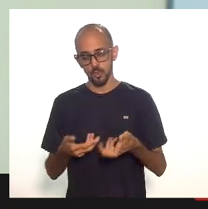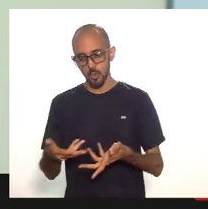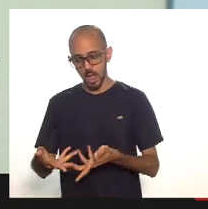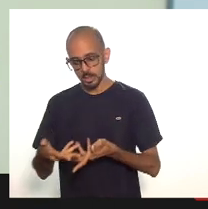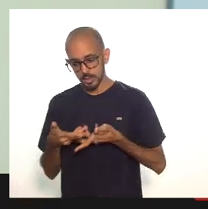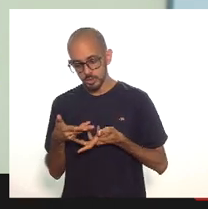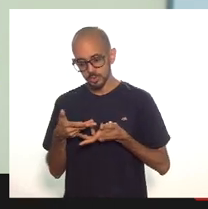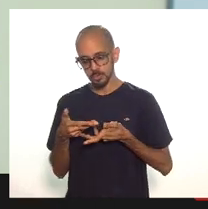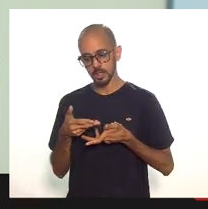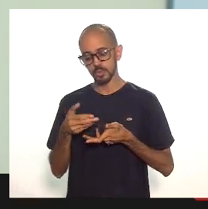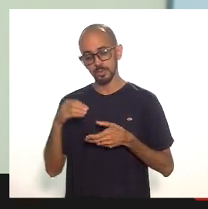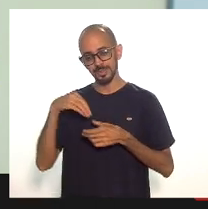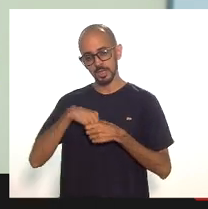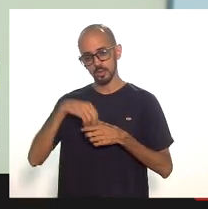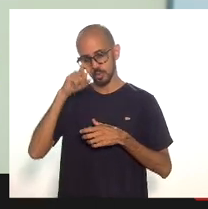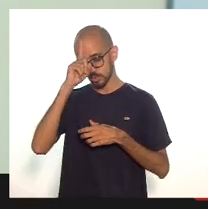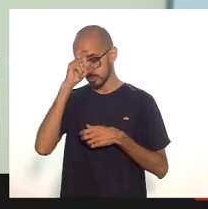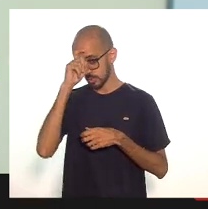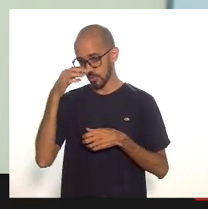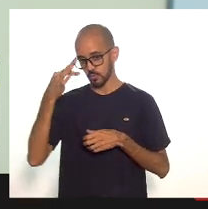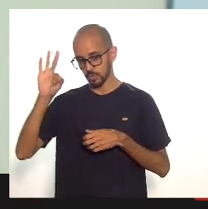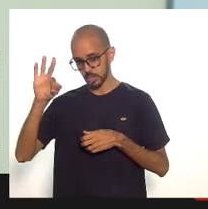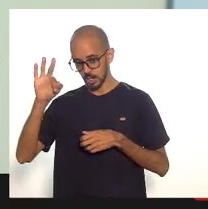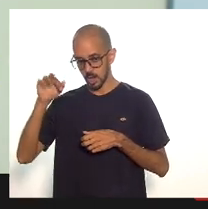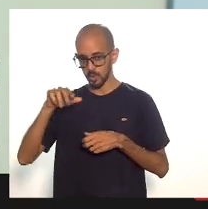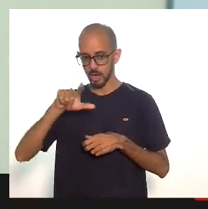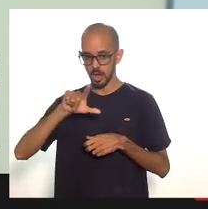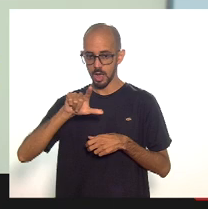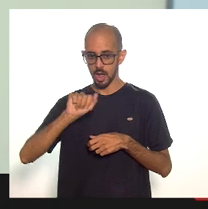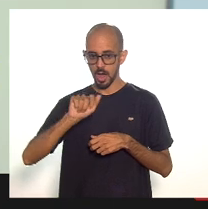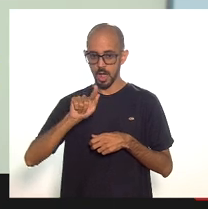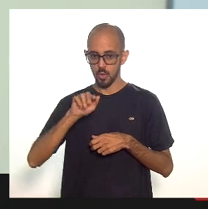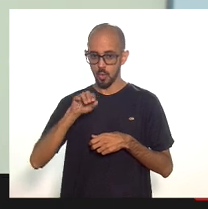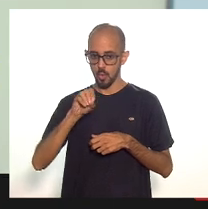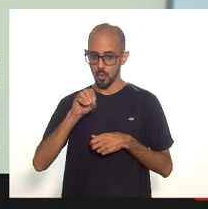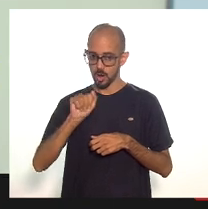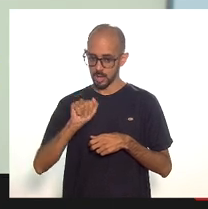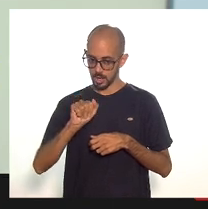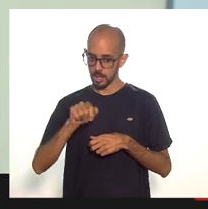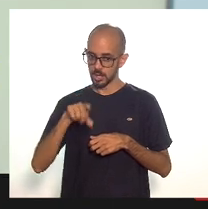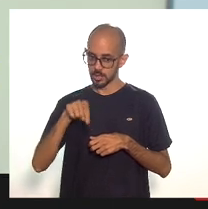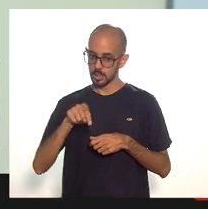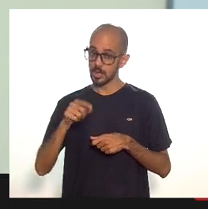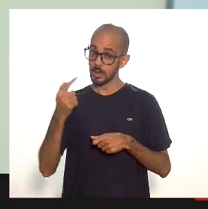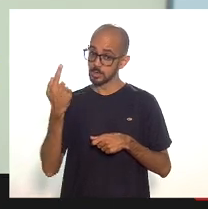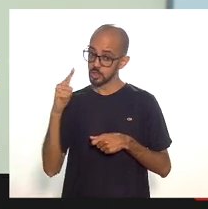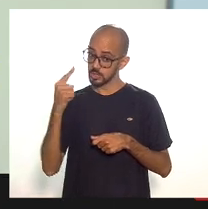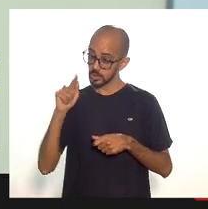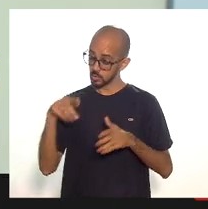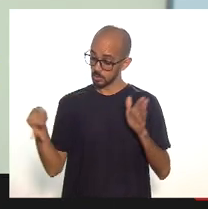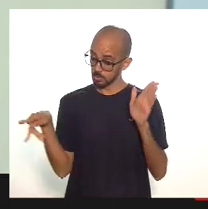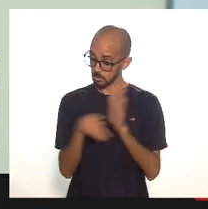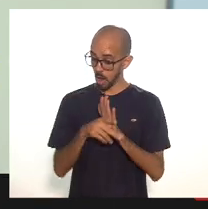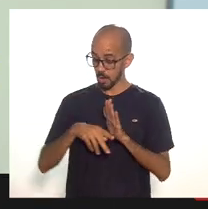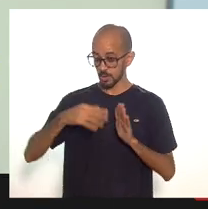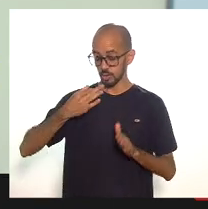da Lagoa, sob a gestão federal do Hospital Federal da